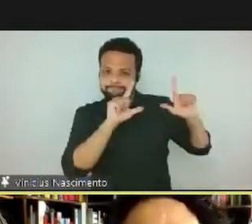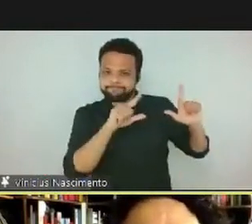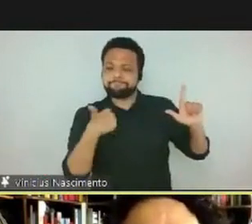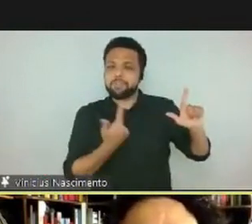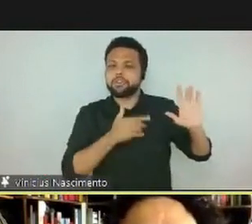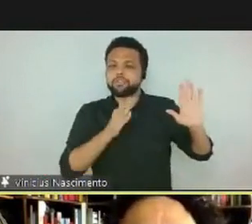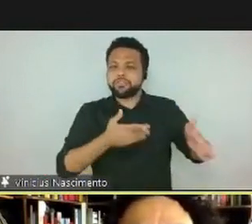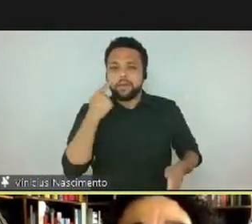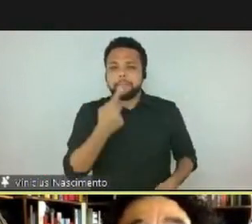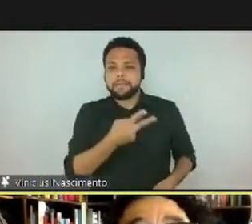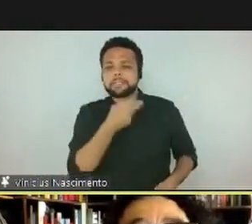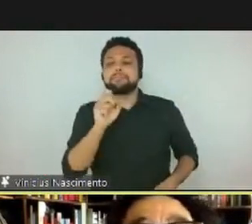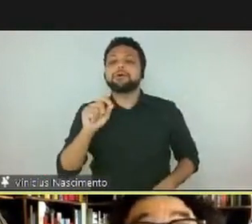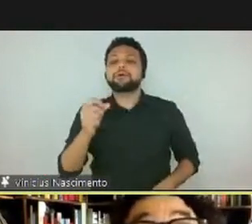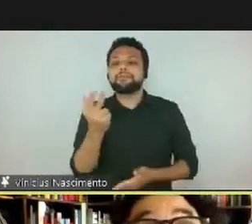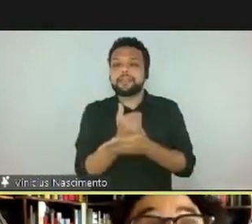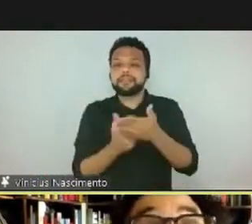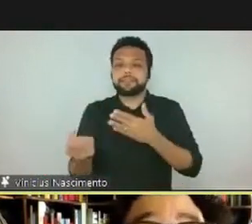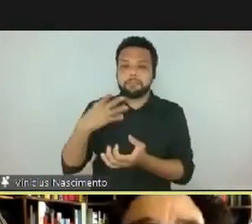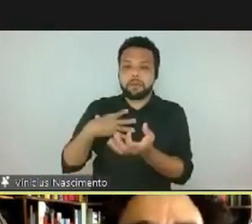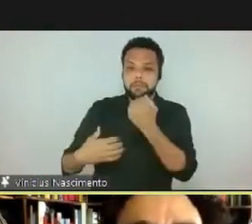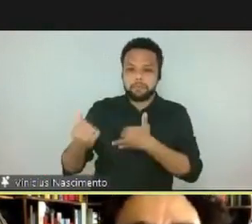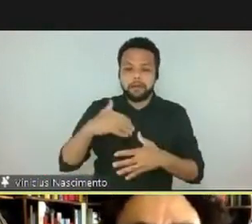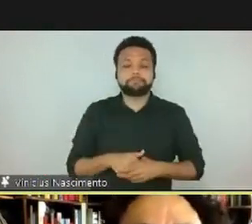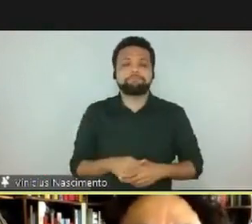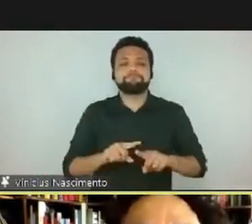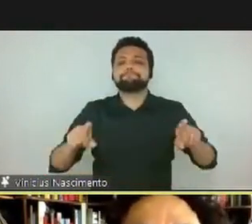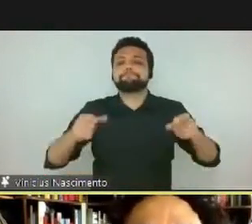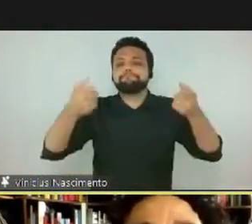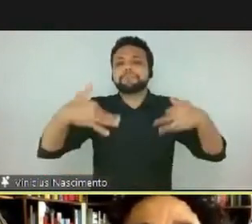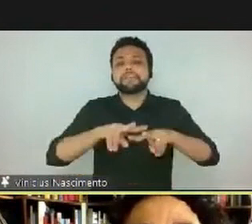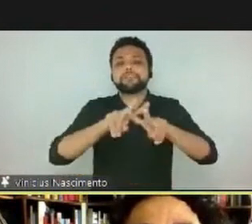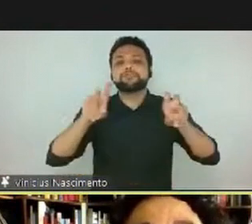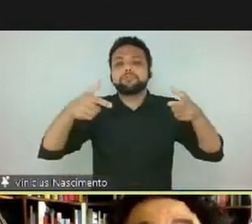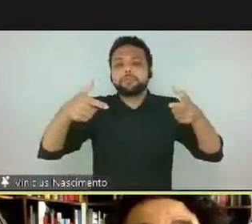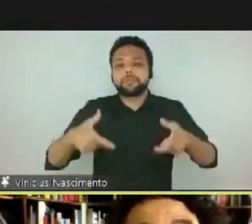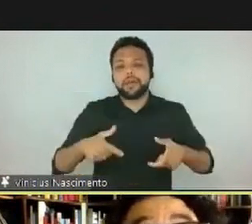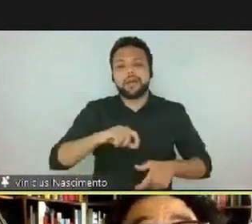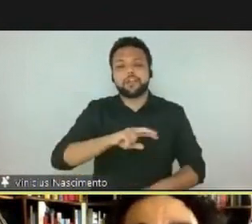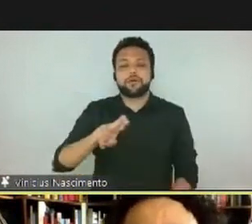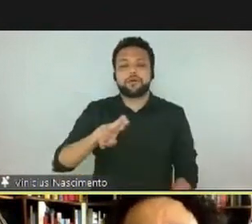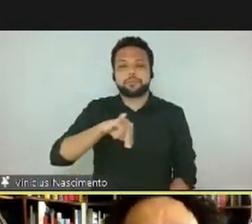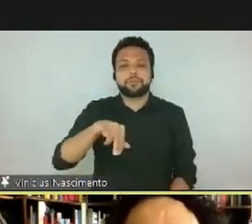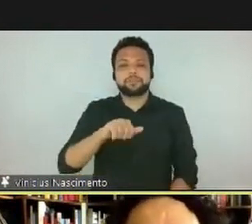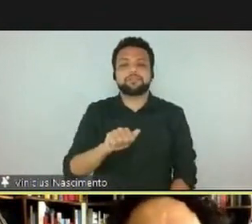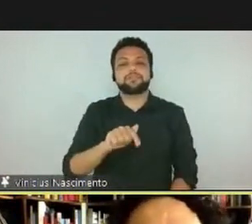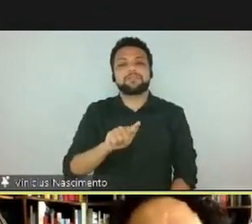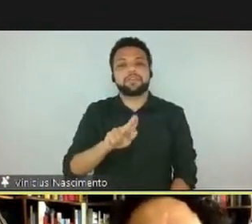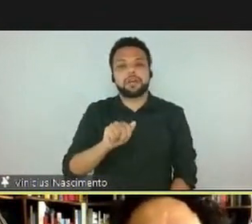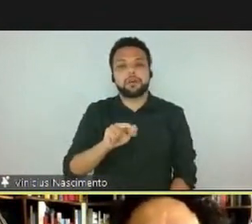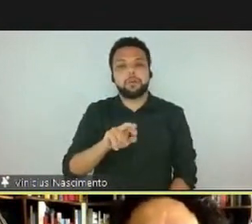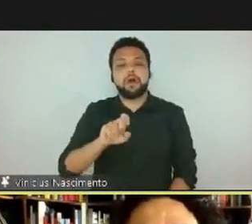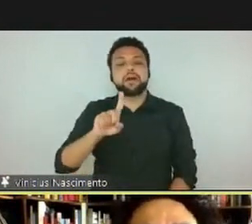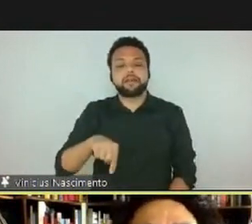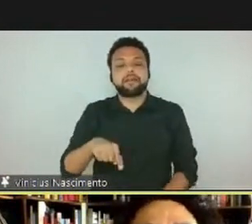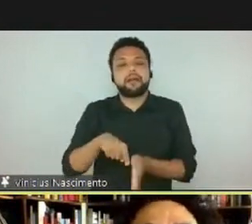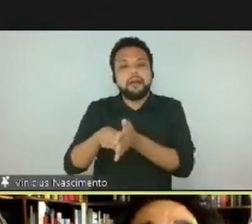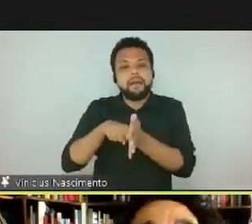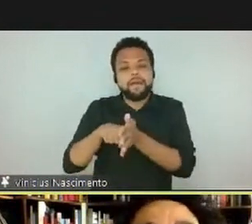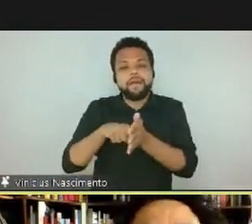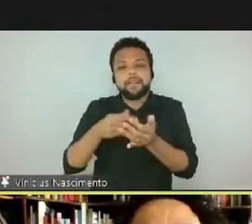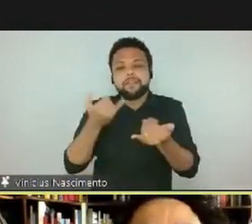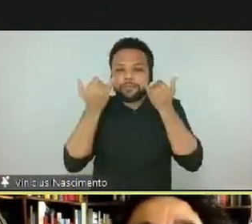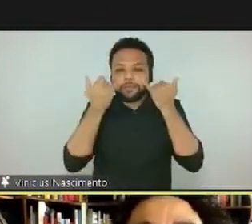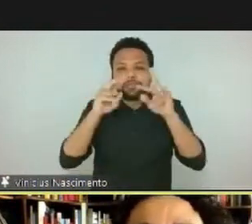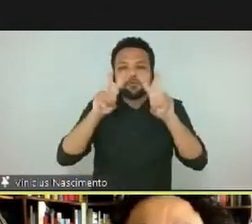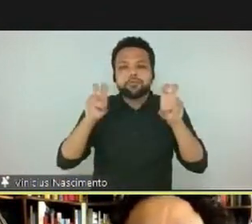recebemos. Falando sobre o Jaguaré, com os dados do último censo de 2010, é